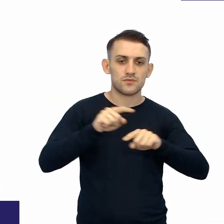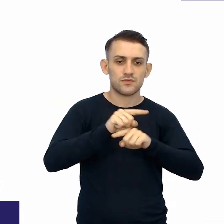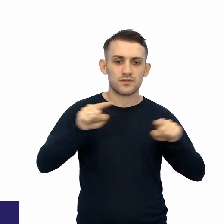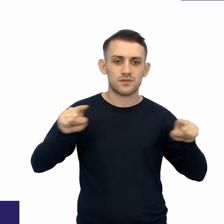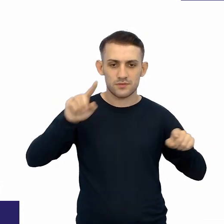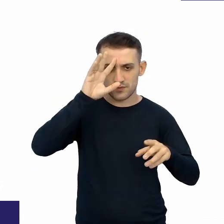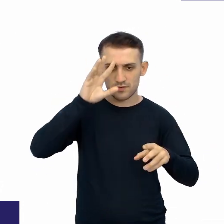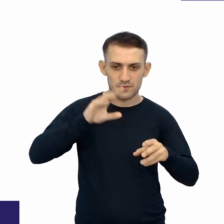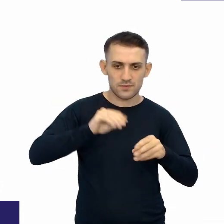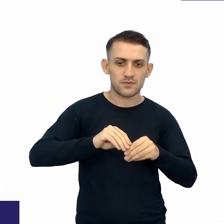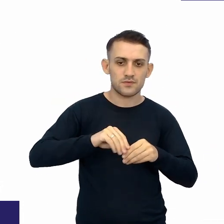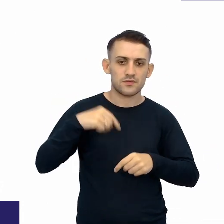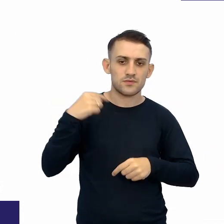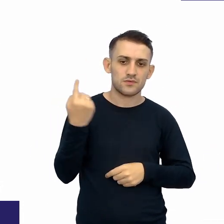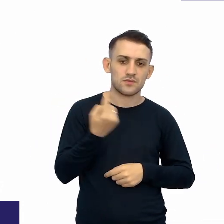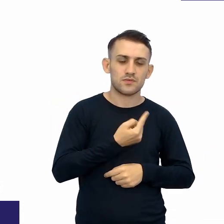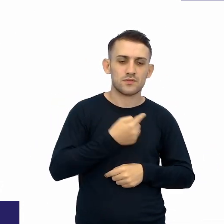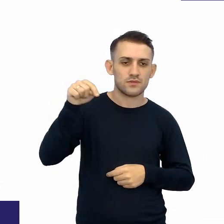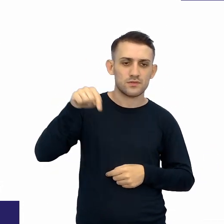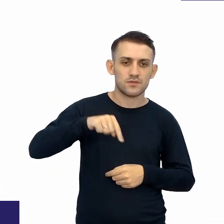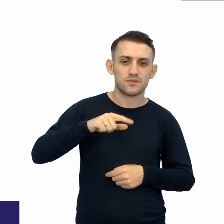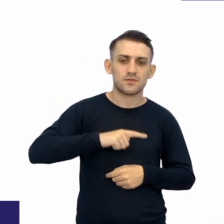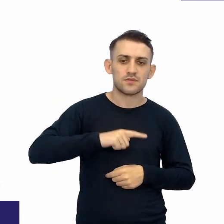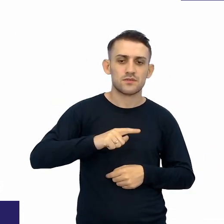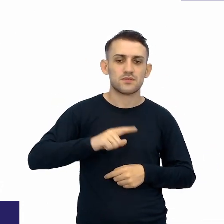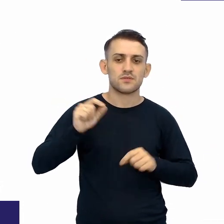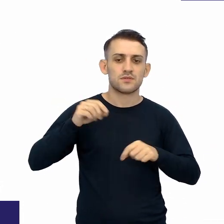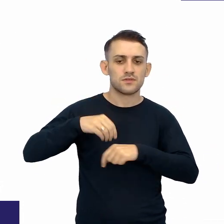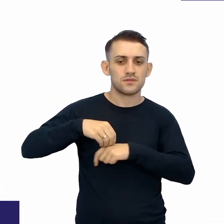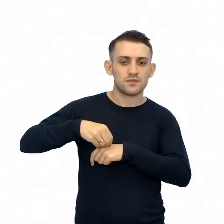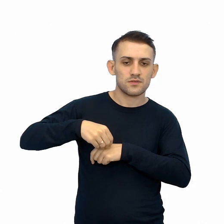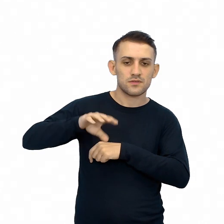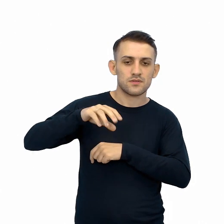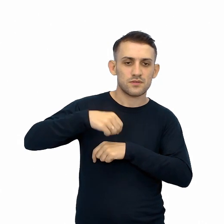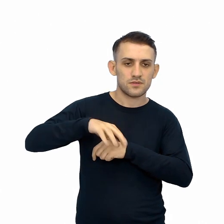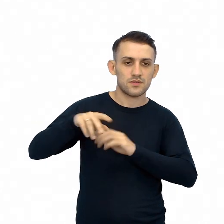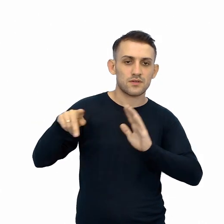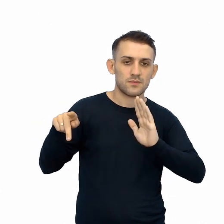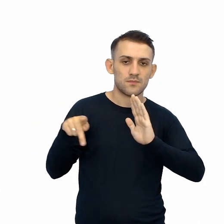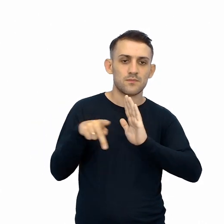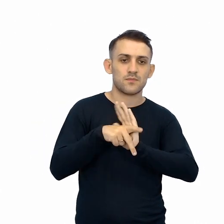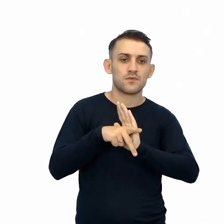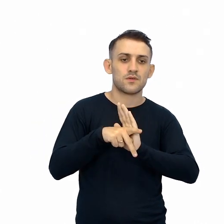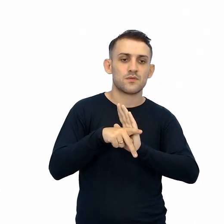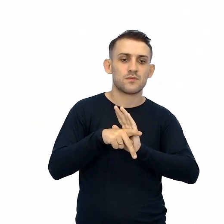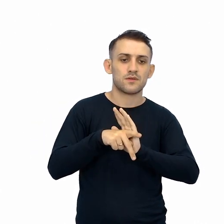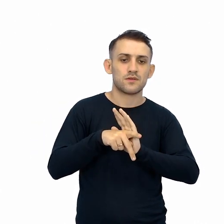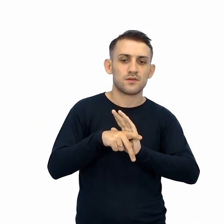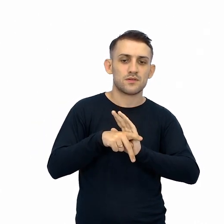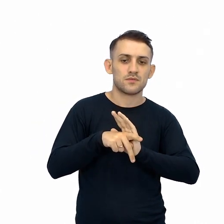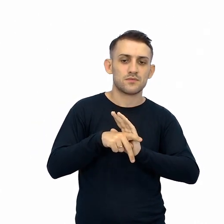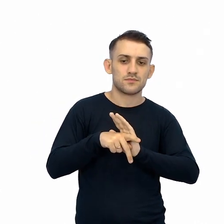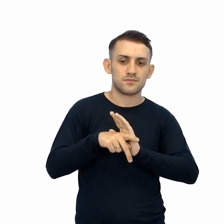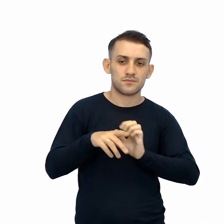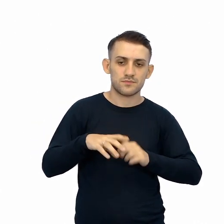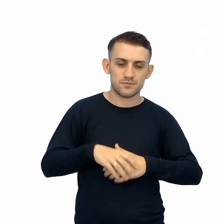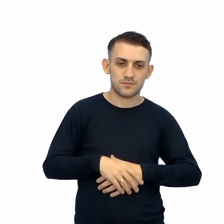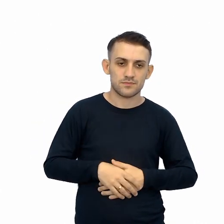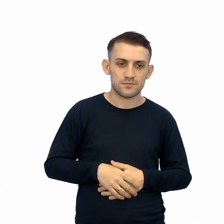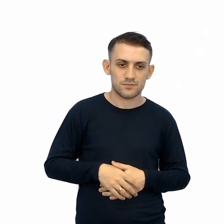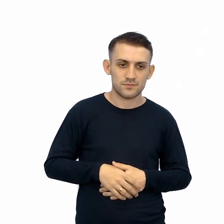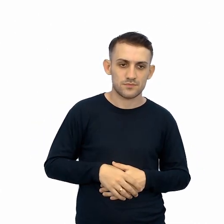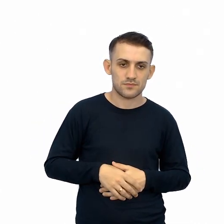já sabem, a gente trata das sugestões de desdobramento para a TPC.